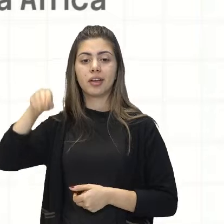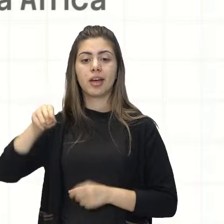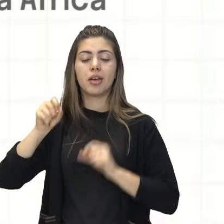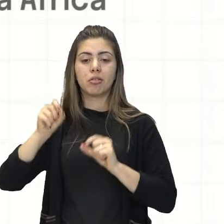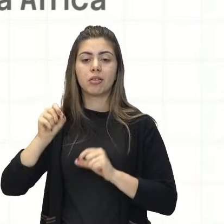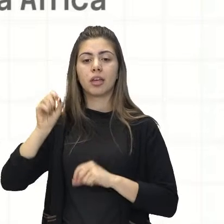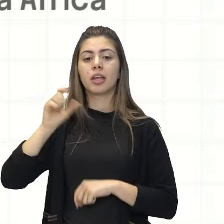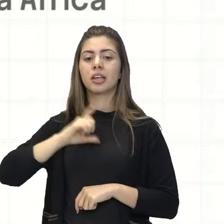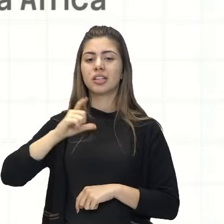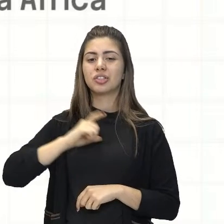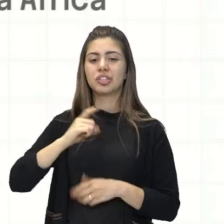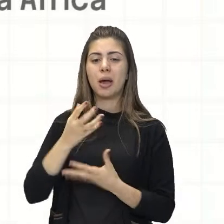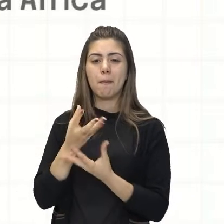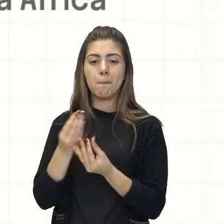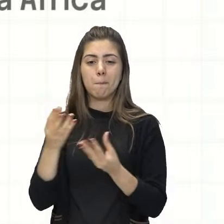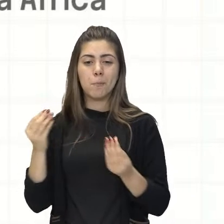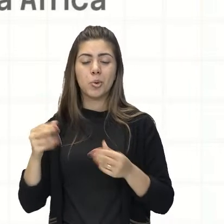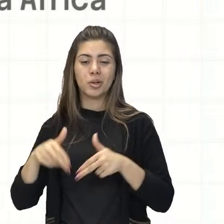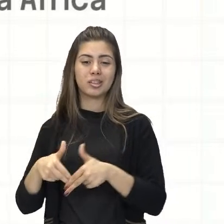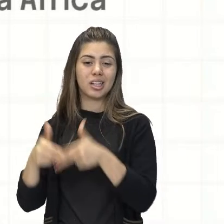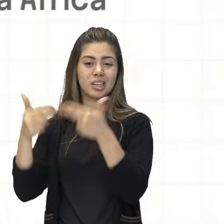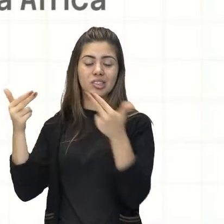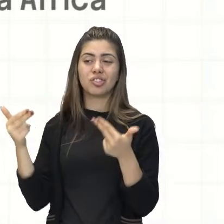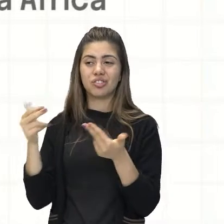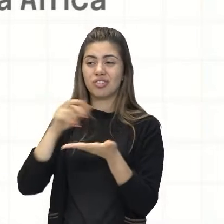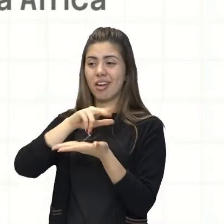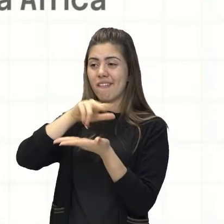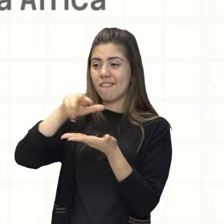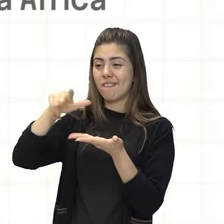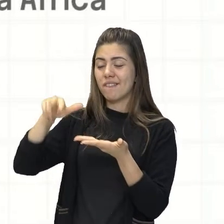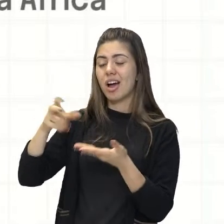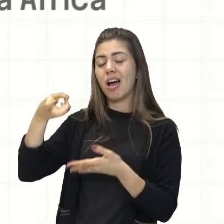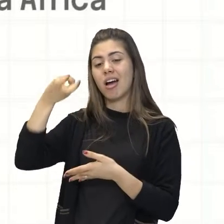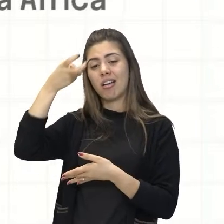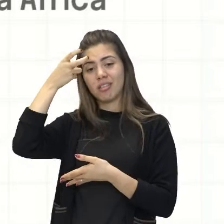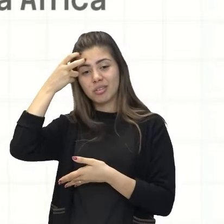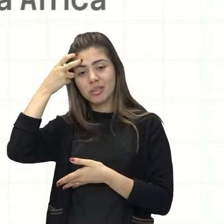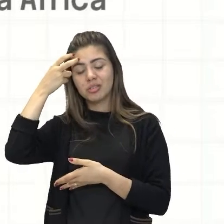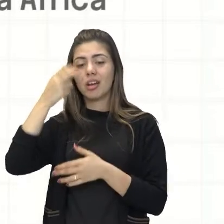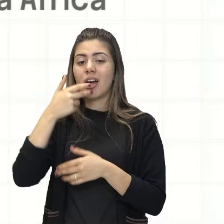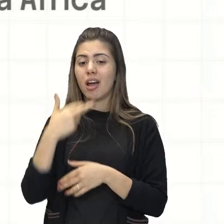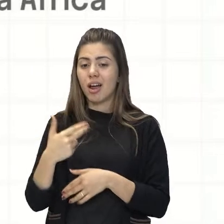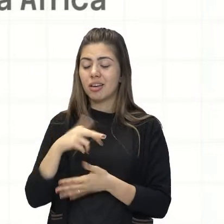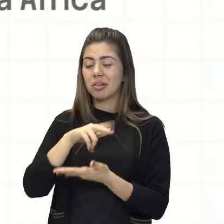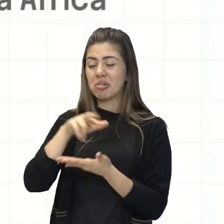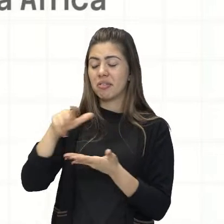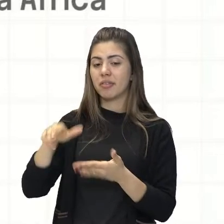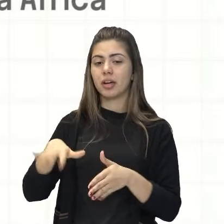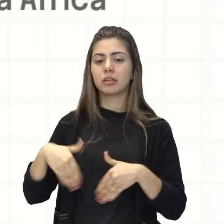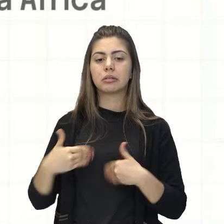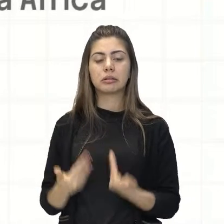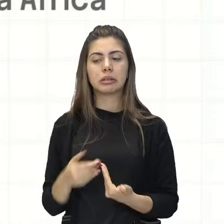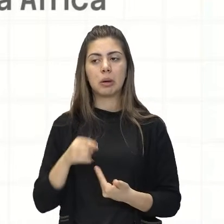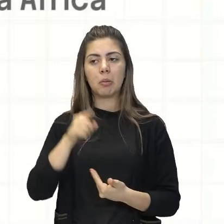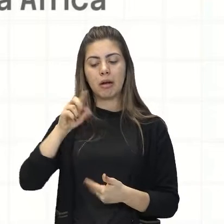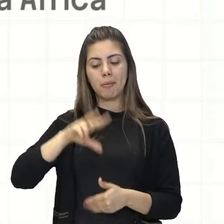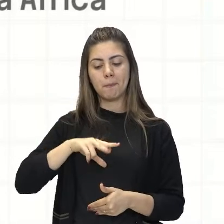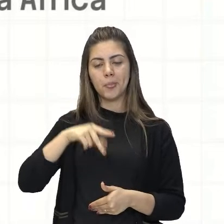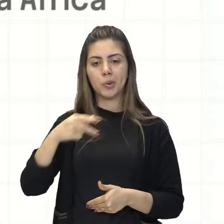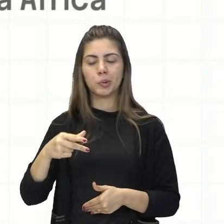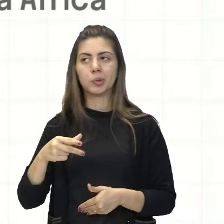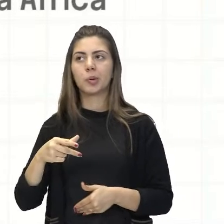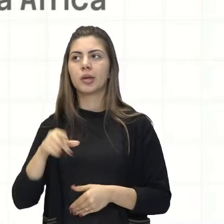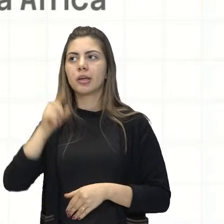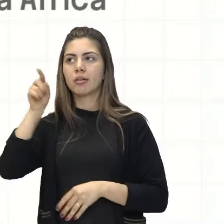que possuía uma diversidade étnica, cultural e linguística. E na medida em que os portugueses trazem